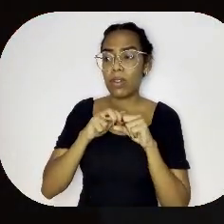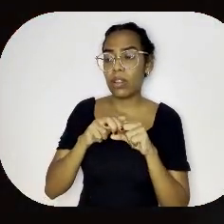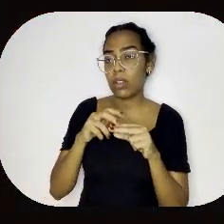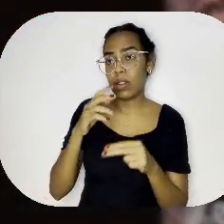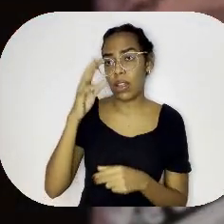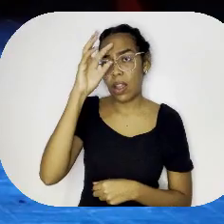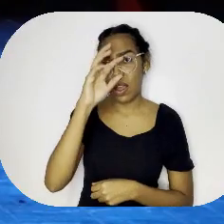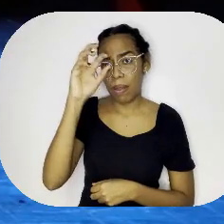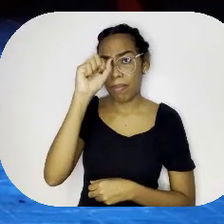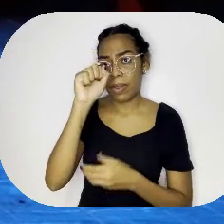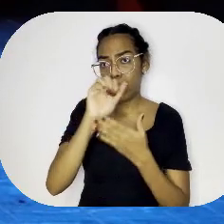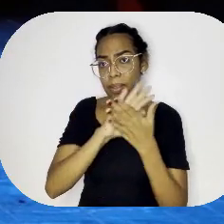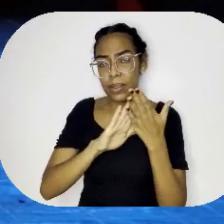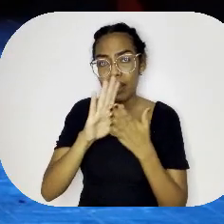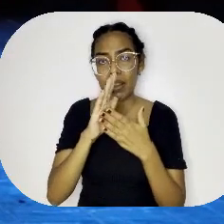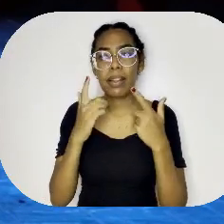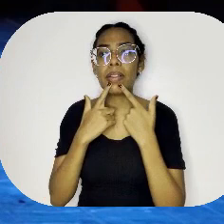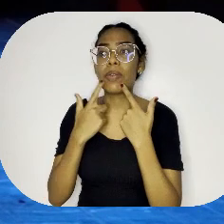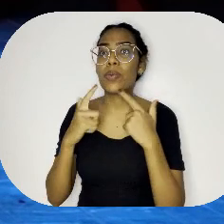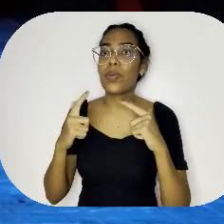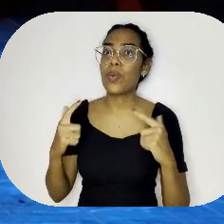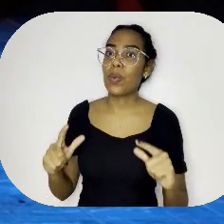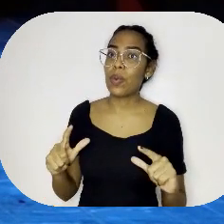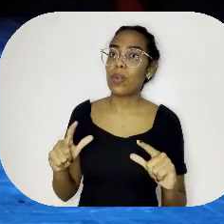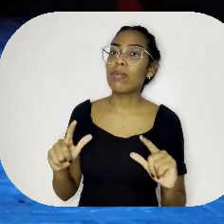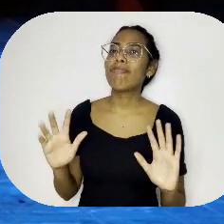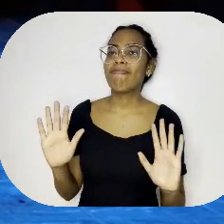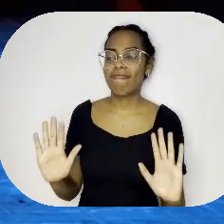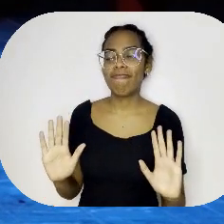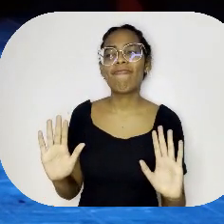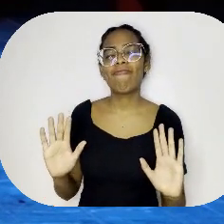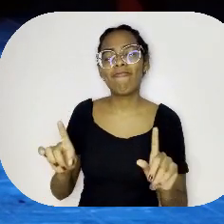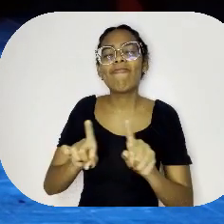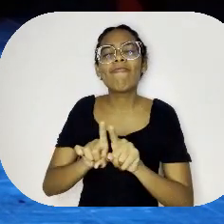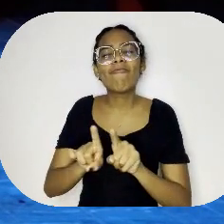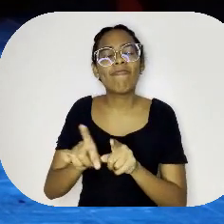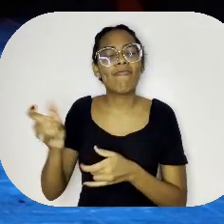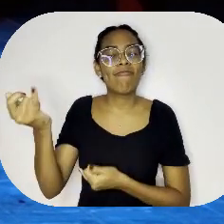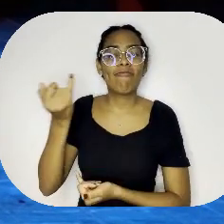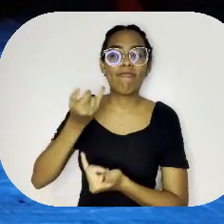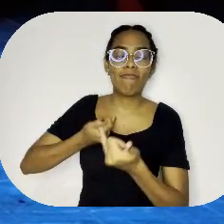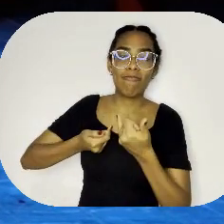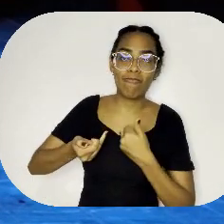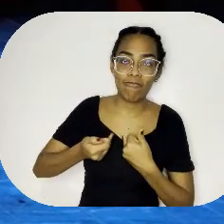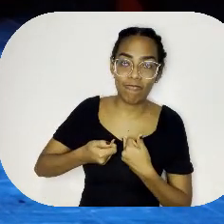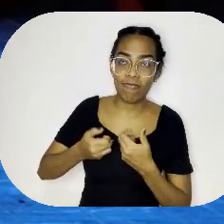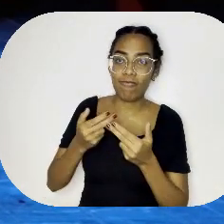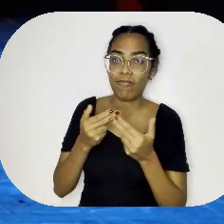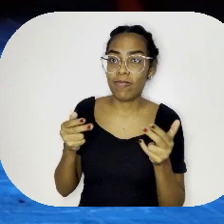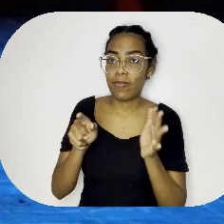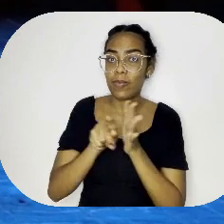desaprendi a linguagem com que os homens se comunicam. Outrora, escutei voz de anjo.